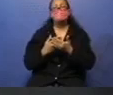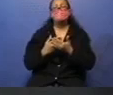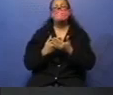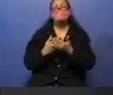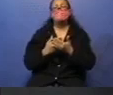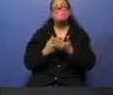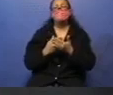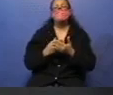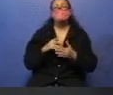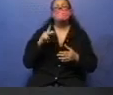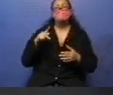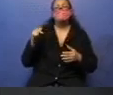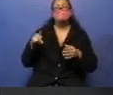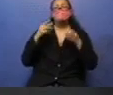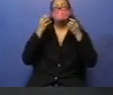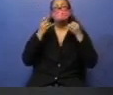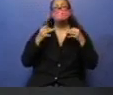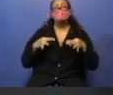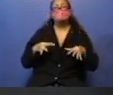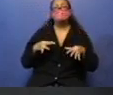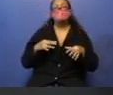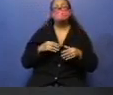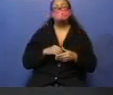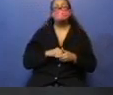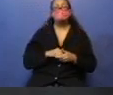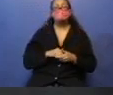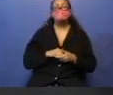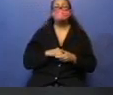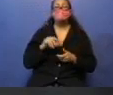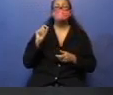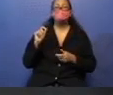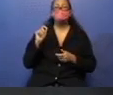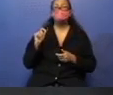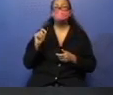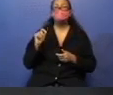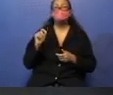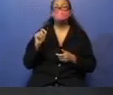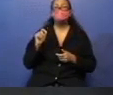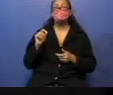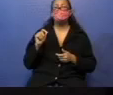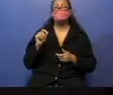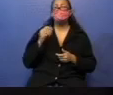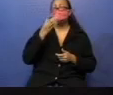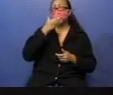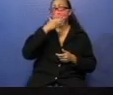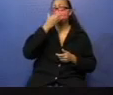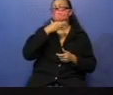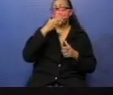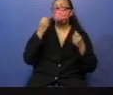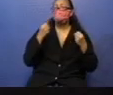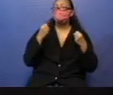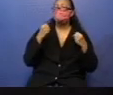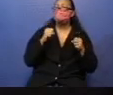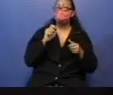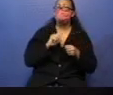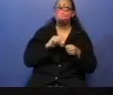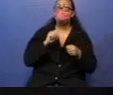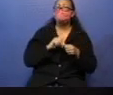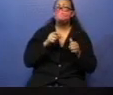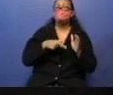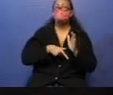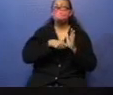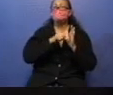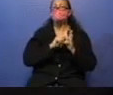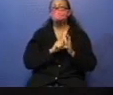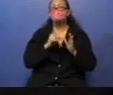falou nessa aula. O que deve ser feito com as frutas e as hortaliças antes